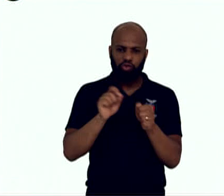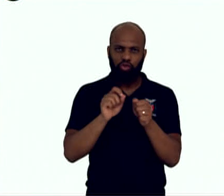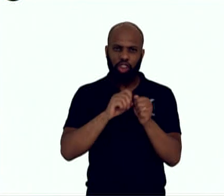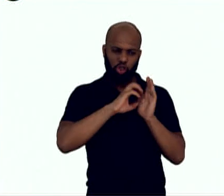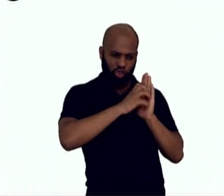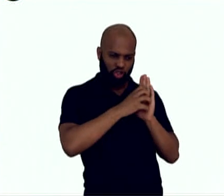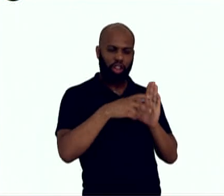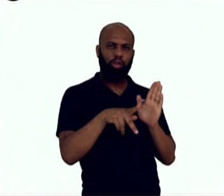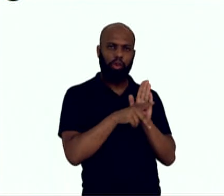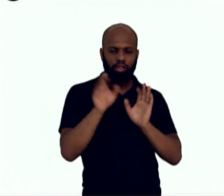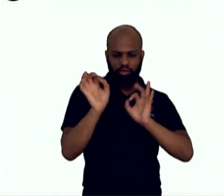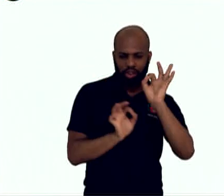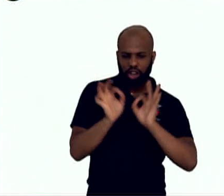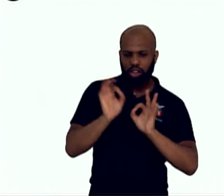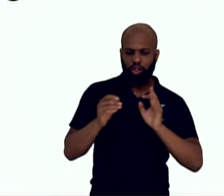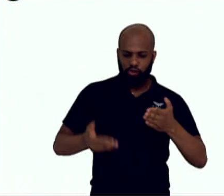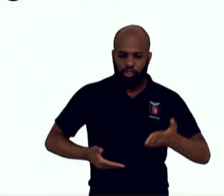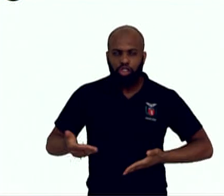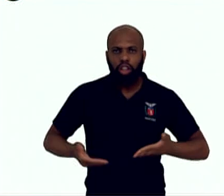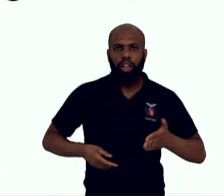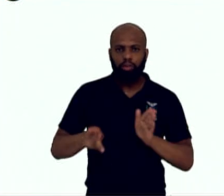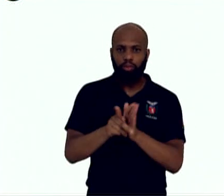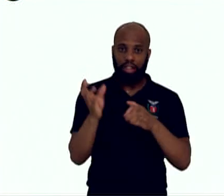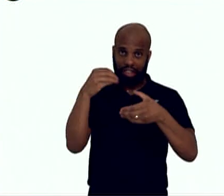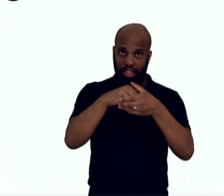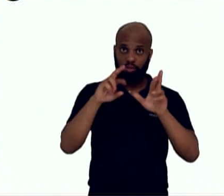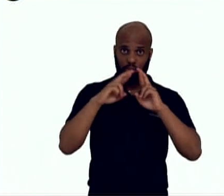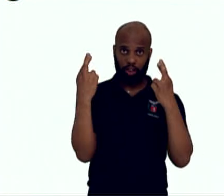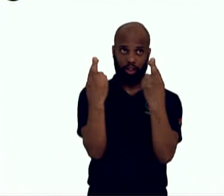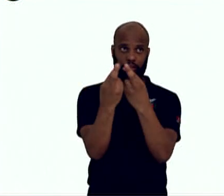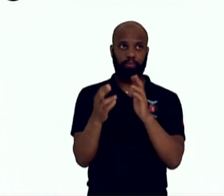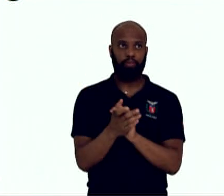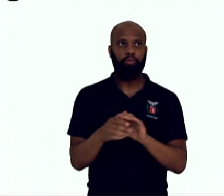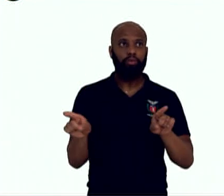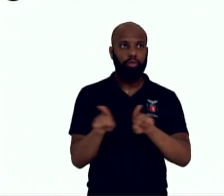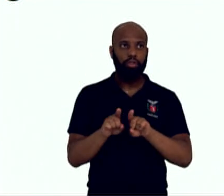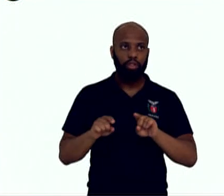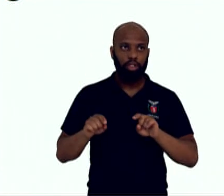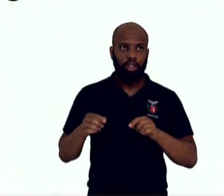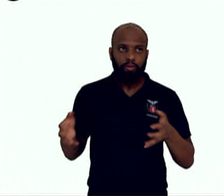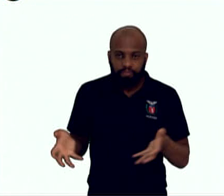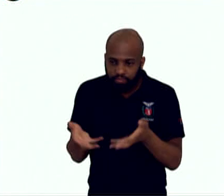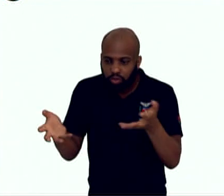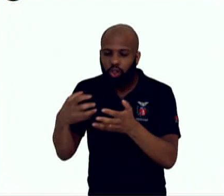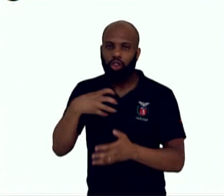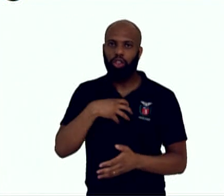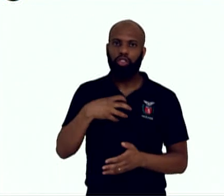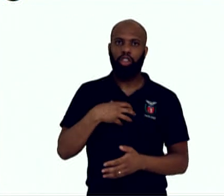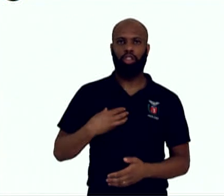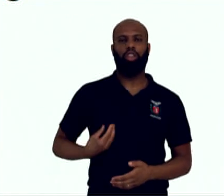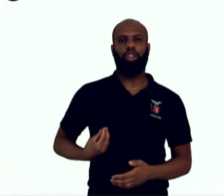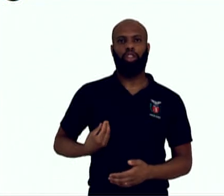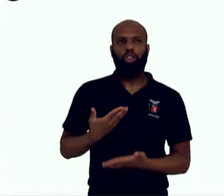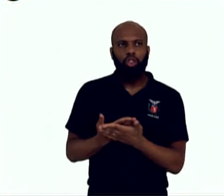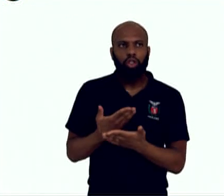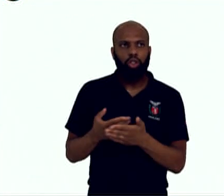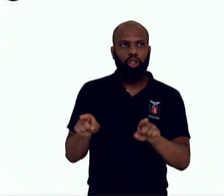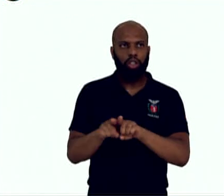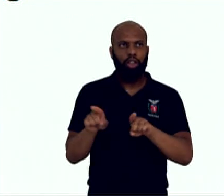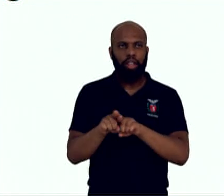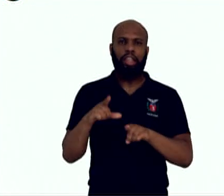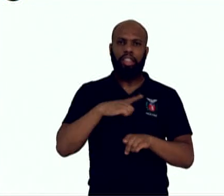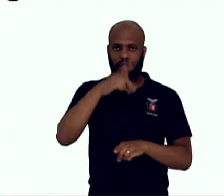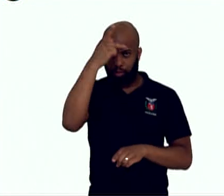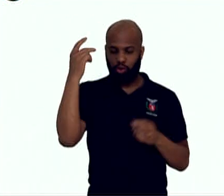pequeno para organizar os funcionários reais. Estimulou a vinda de estudiosos, inclusive do budismo,